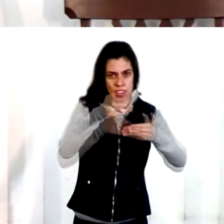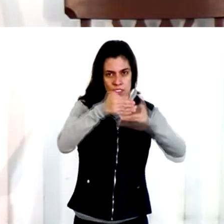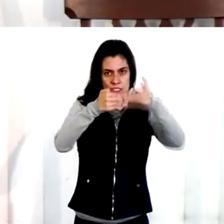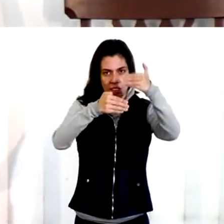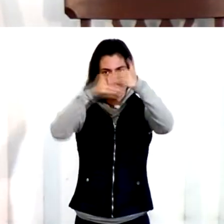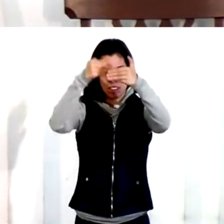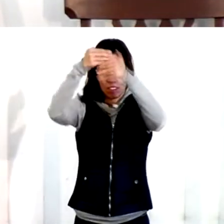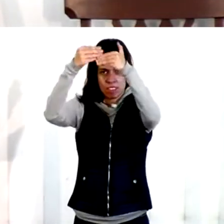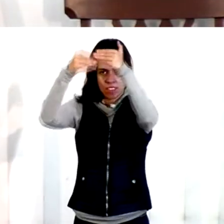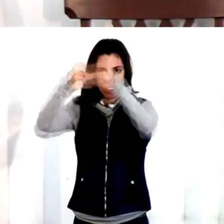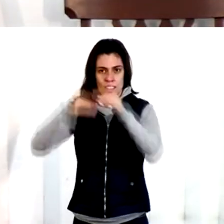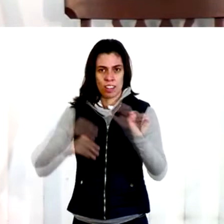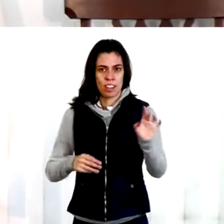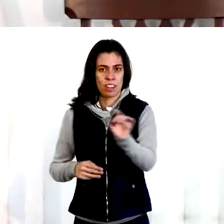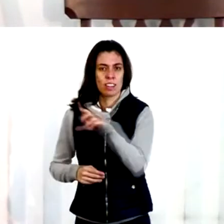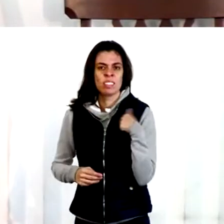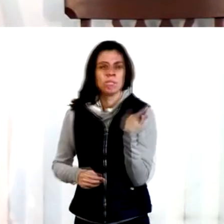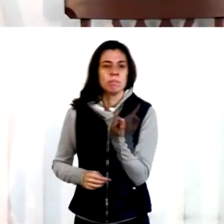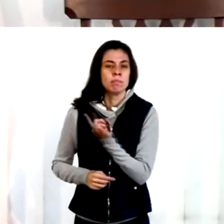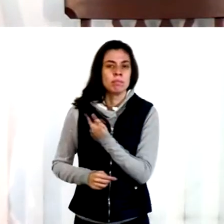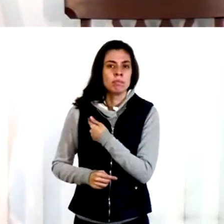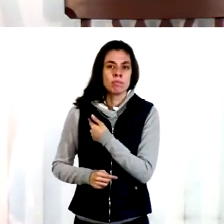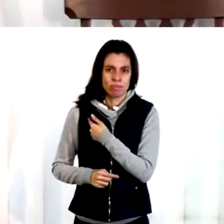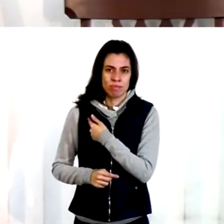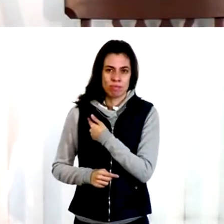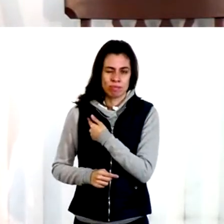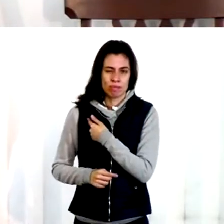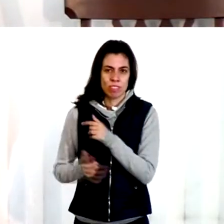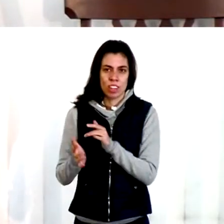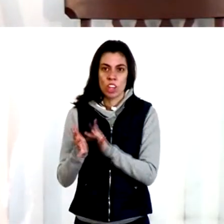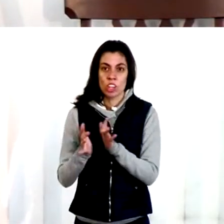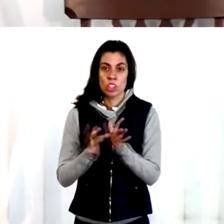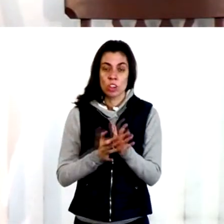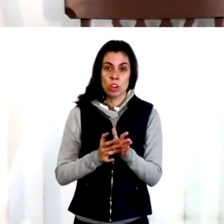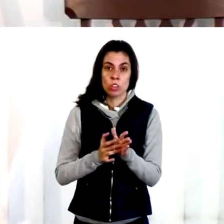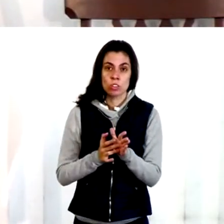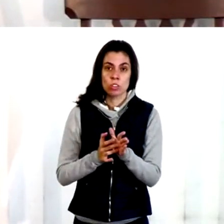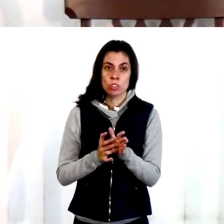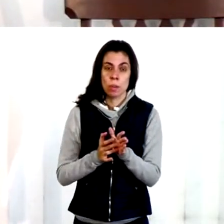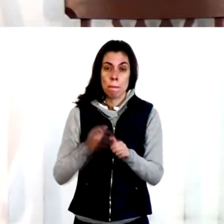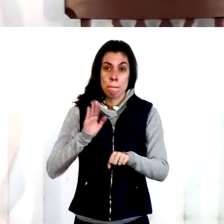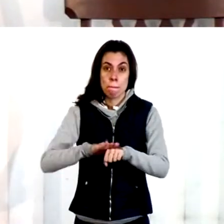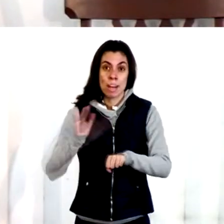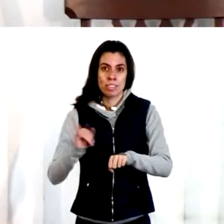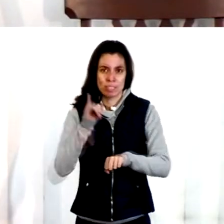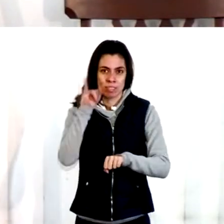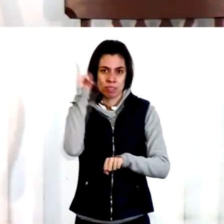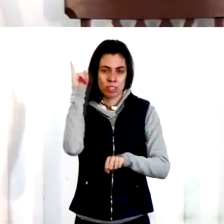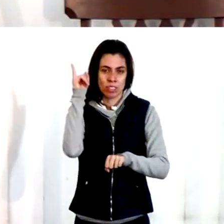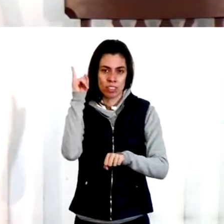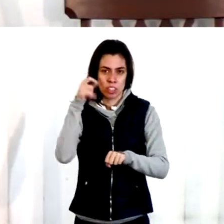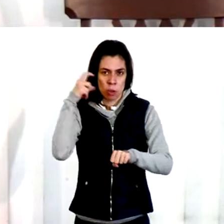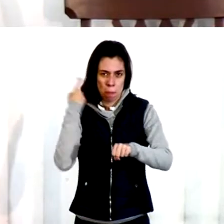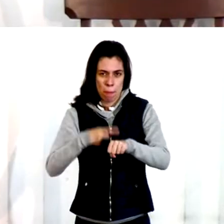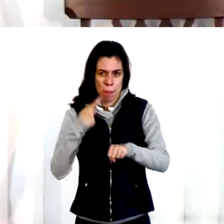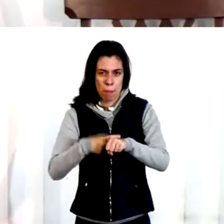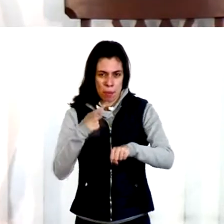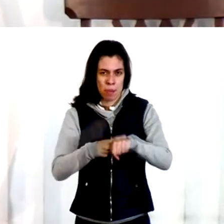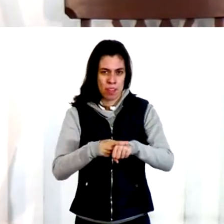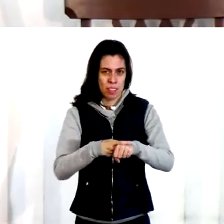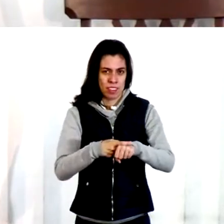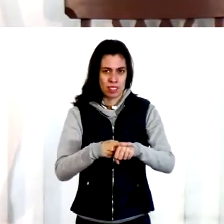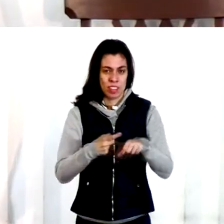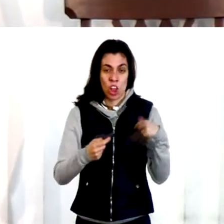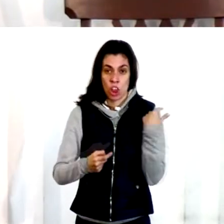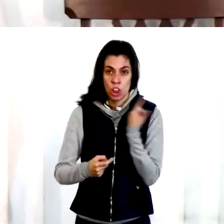sustentação. Então nós somos ensinados a construir a nossa casa sobre a rocha e não sobre a areia. O mundo continua a construir suas casas